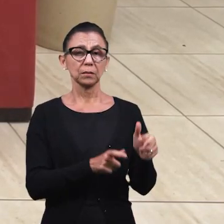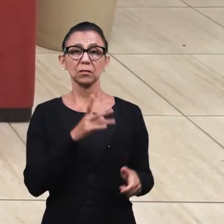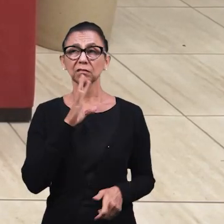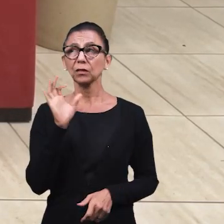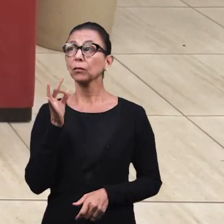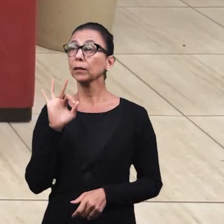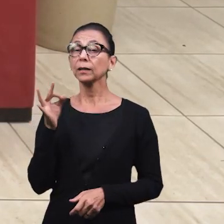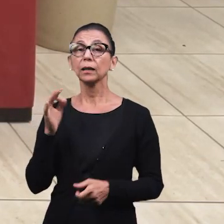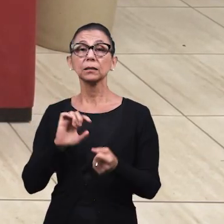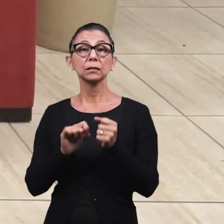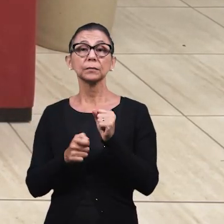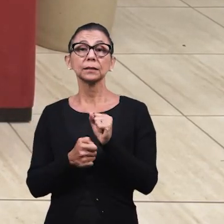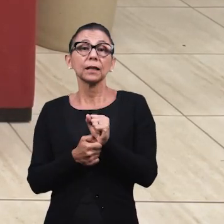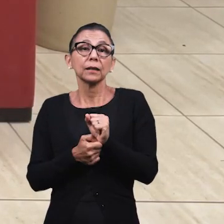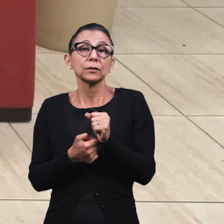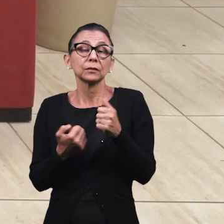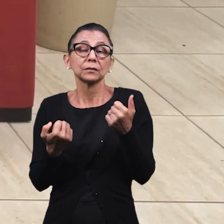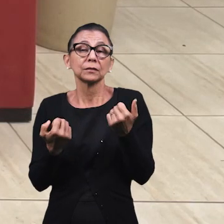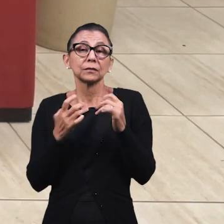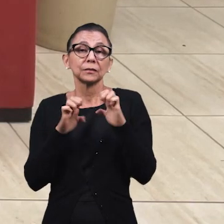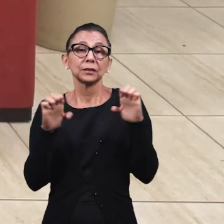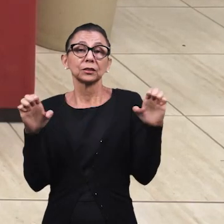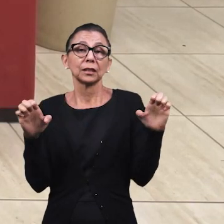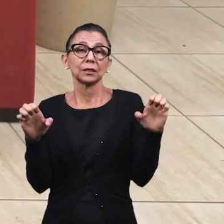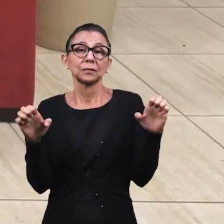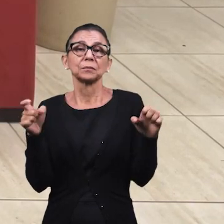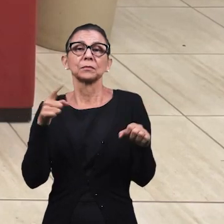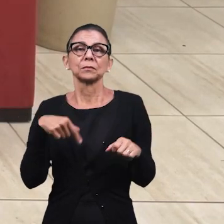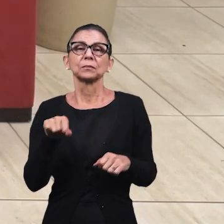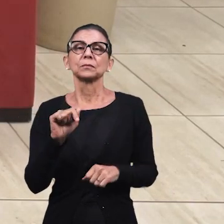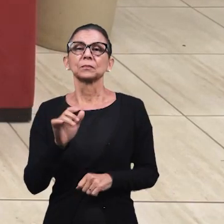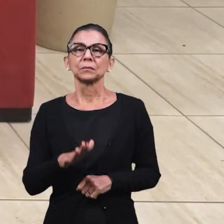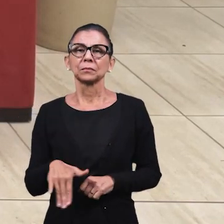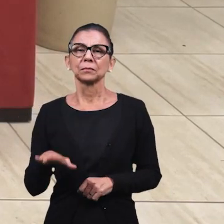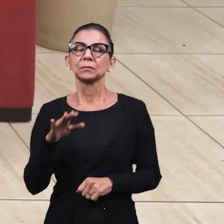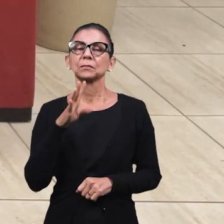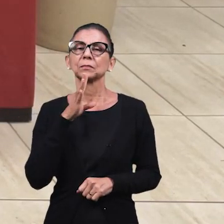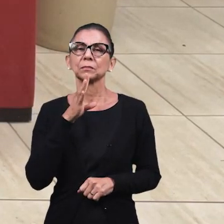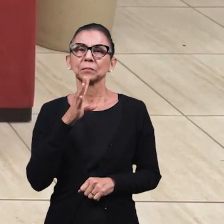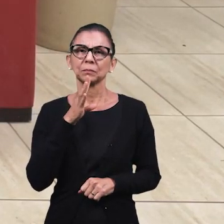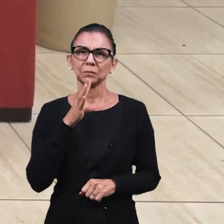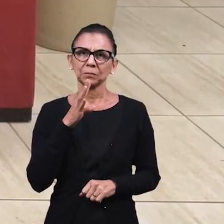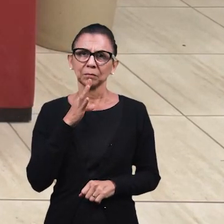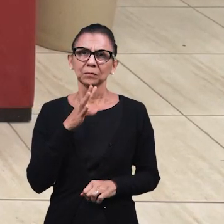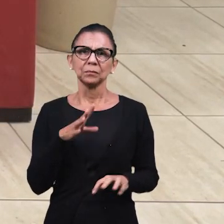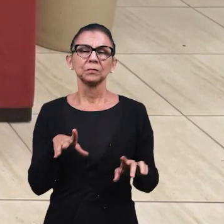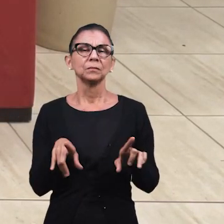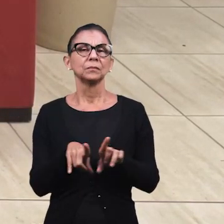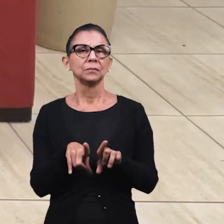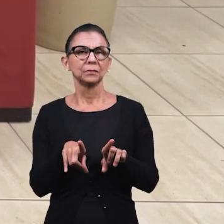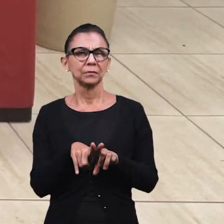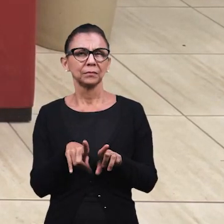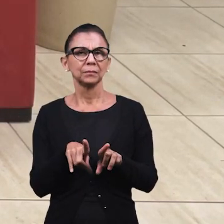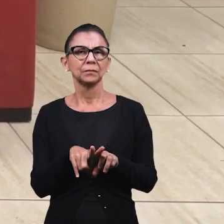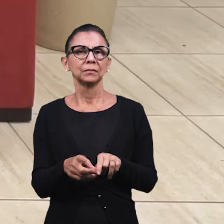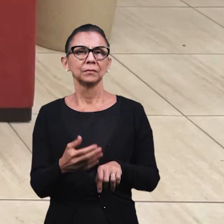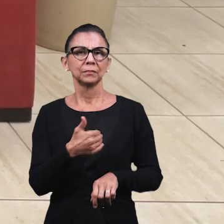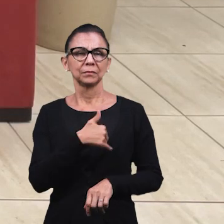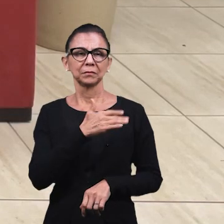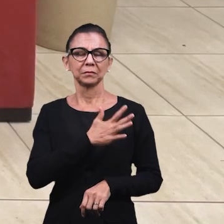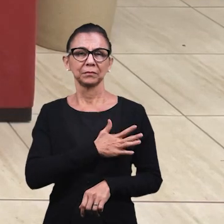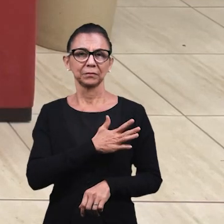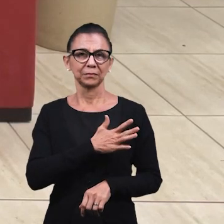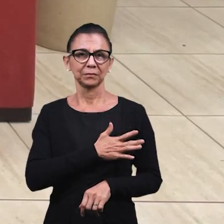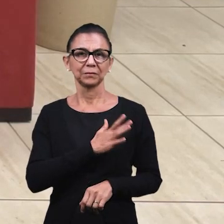não conhece, não sabe quem é o mistério do Evangelho, mas as nossas crianças conhecem. E elas não só conhecem, mas como tem esse